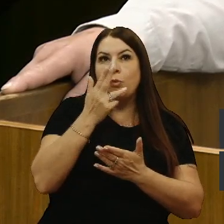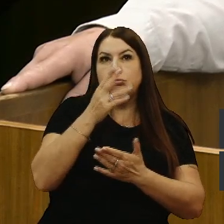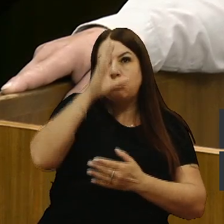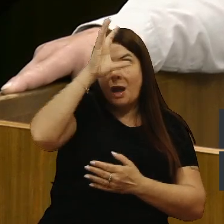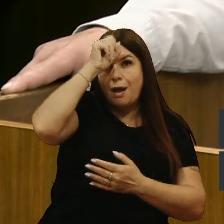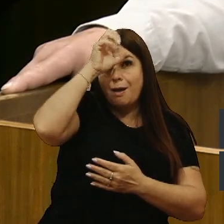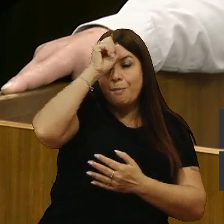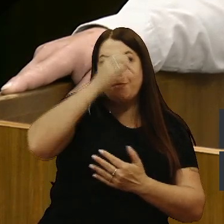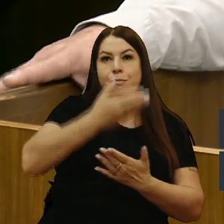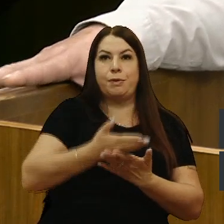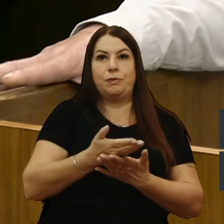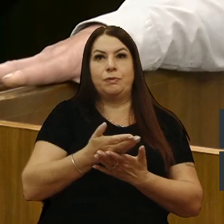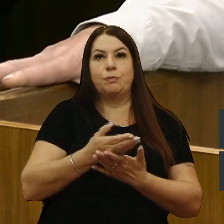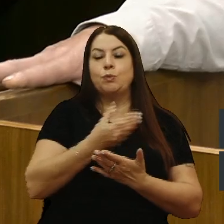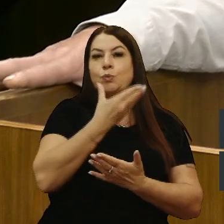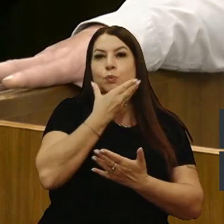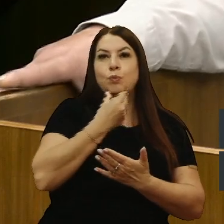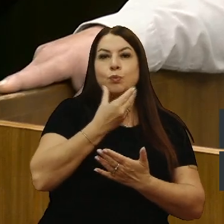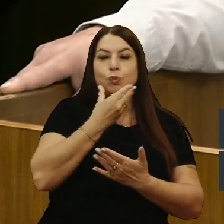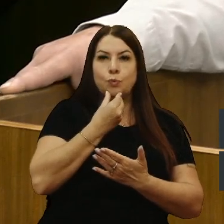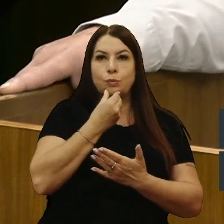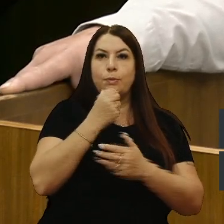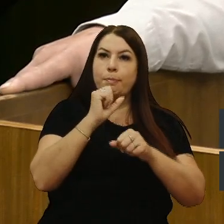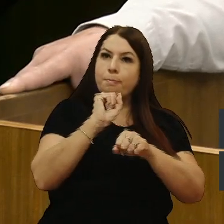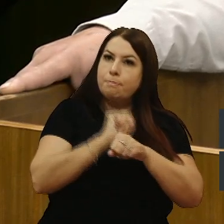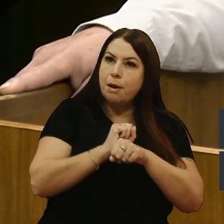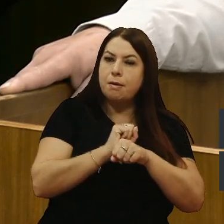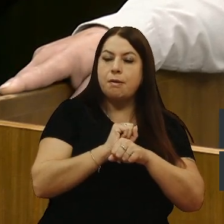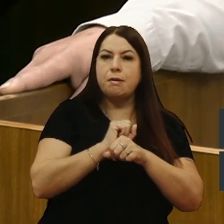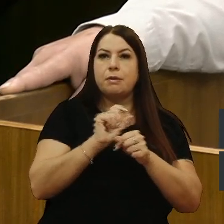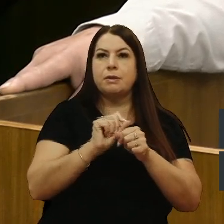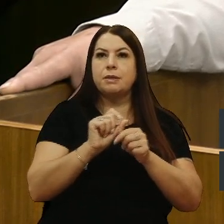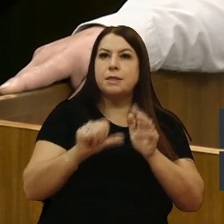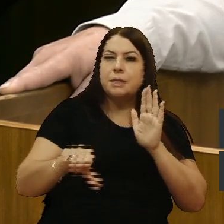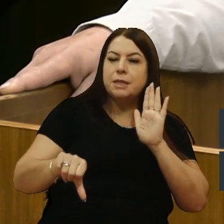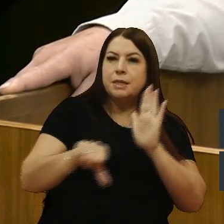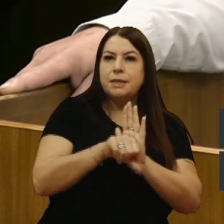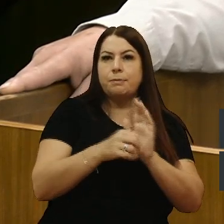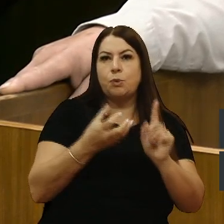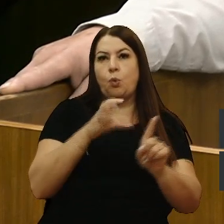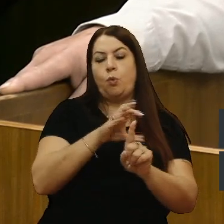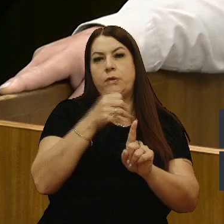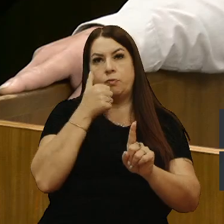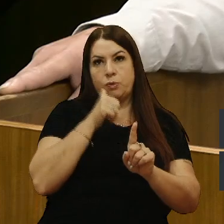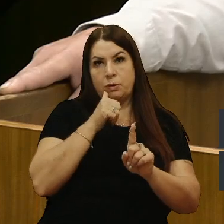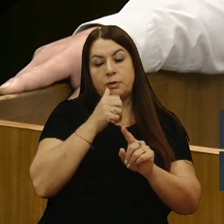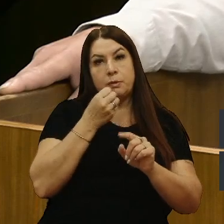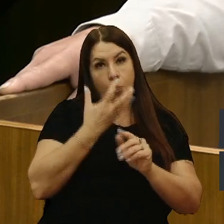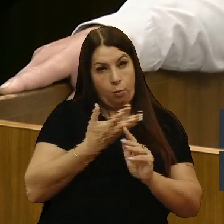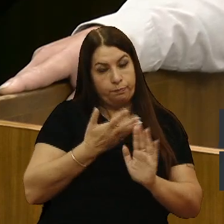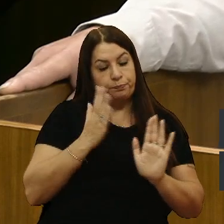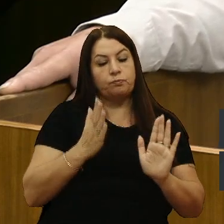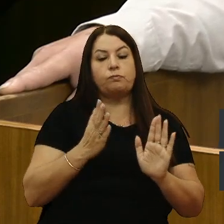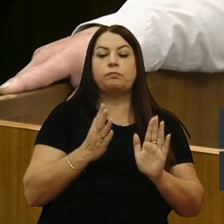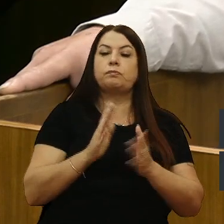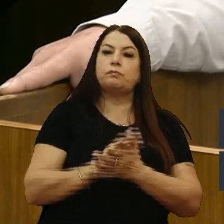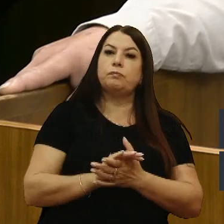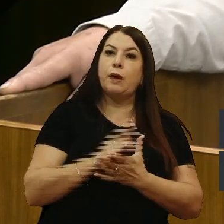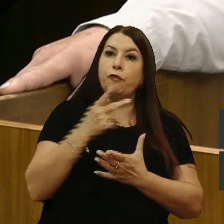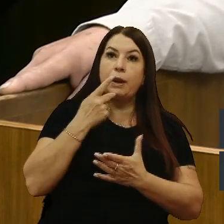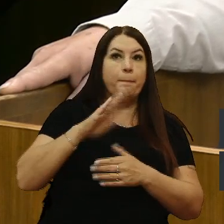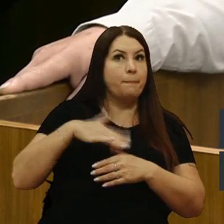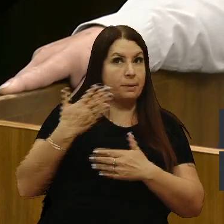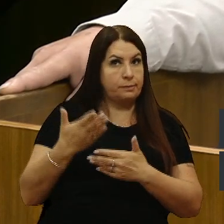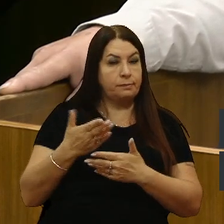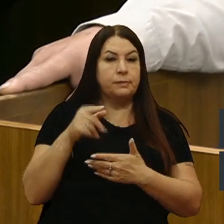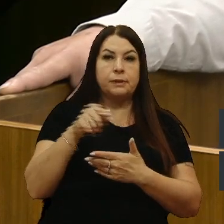aprendizado para que os homens parem de cometer crimes contra as mulheres. Bom, eu vou mais longe.